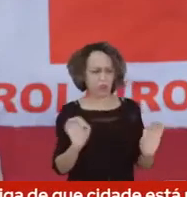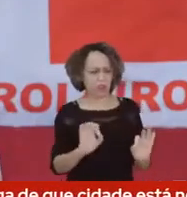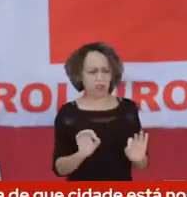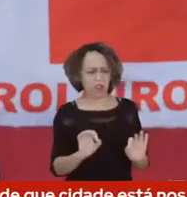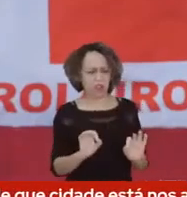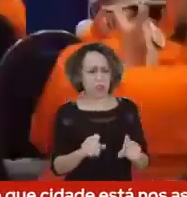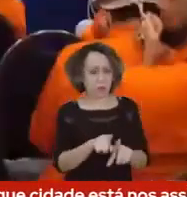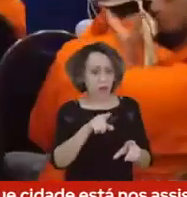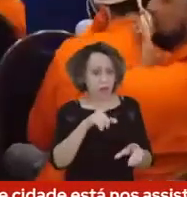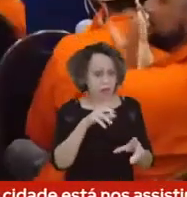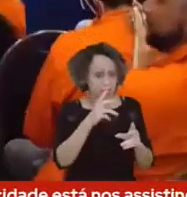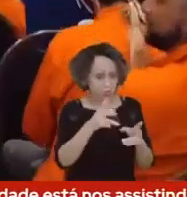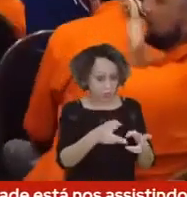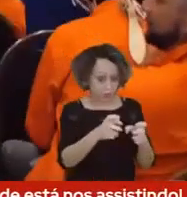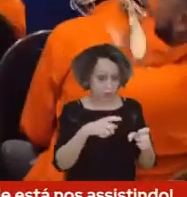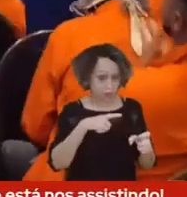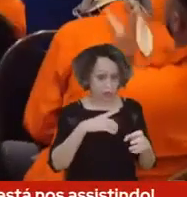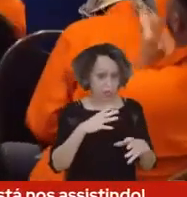Quantas vezes...